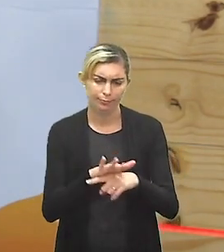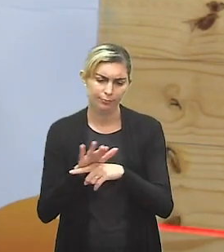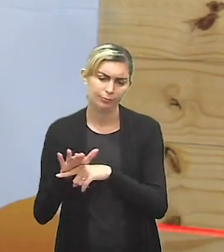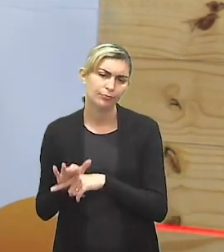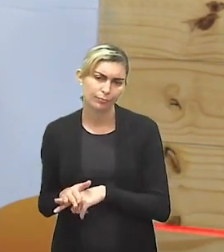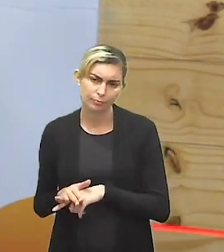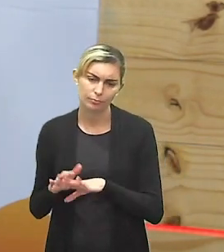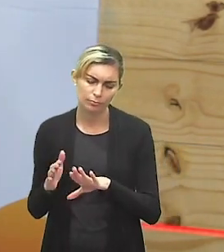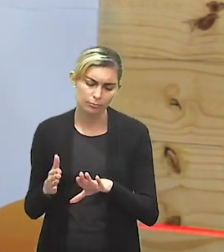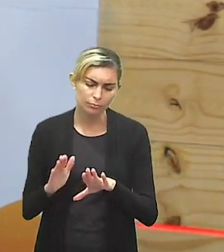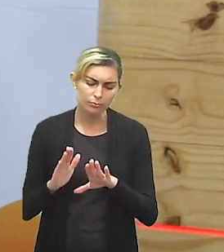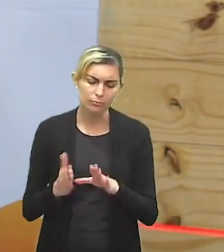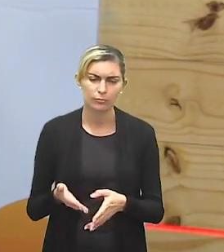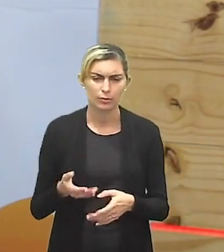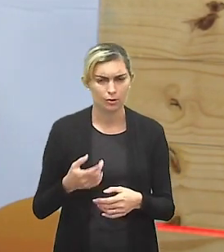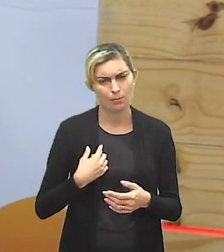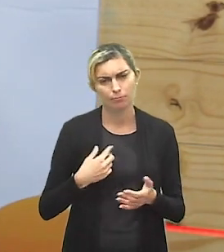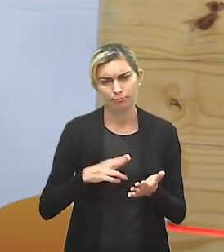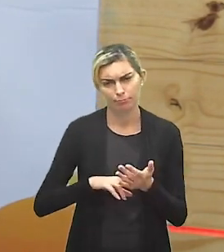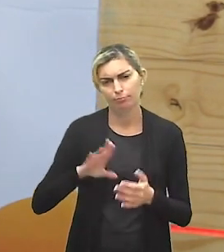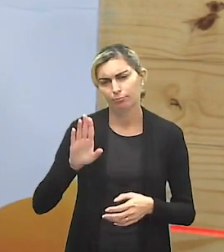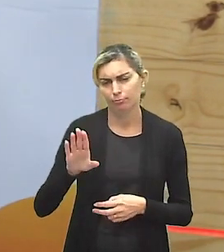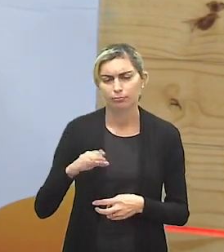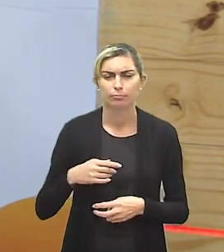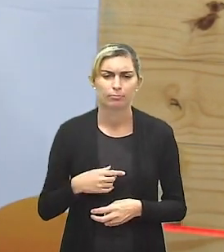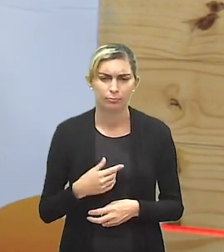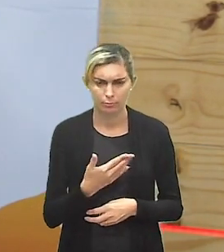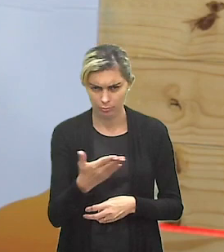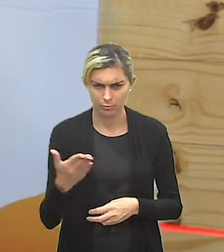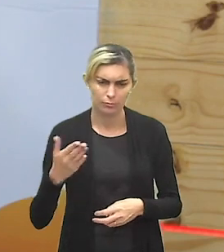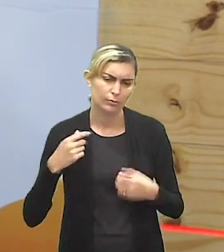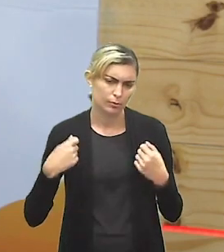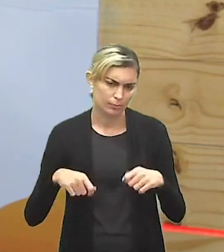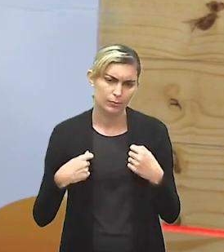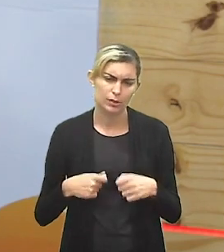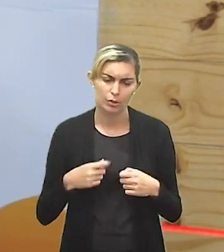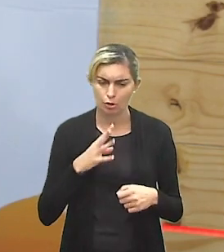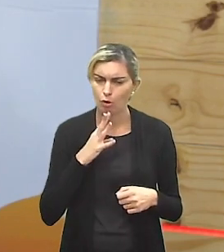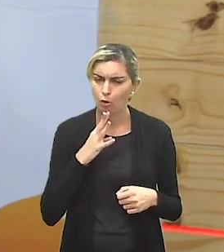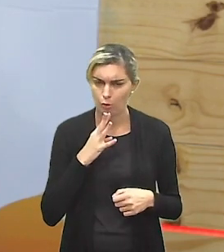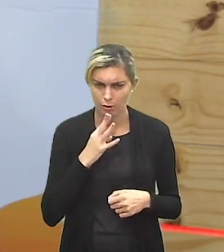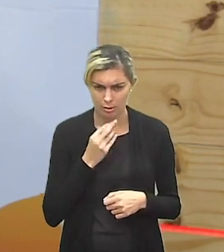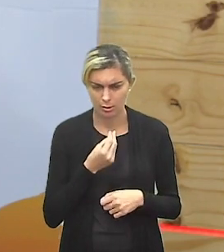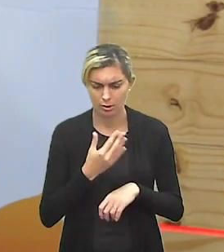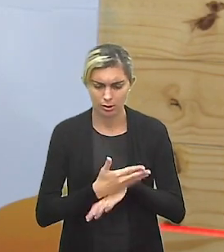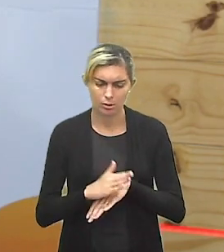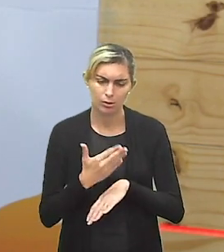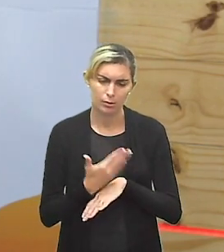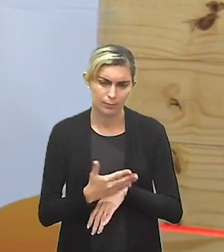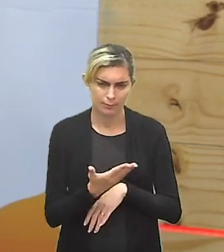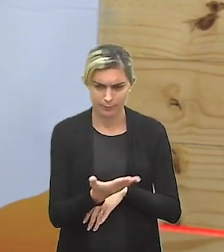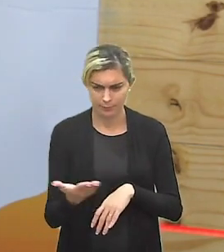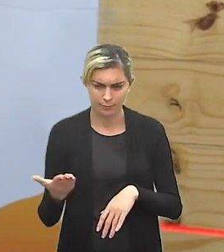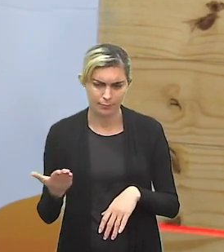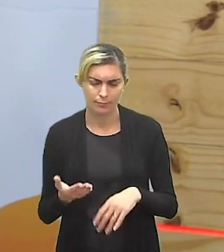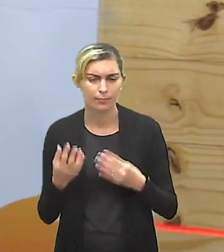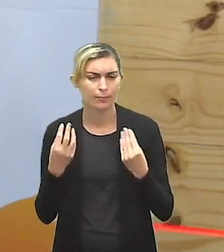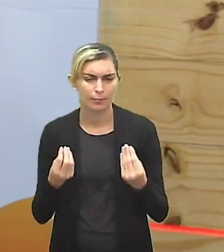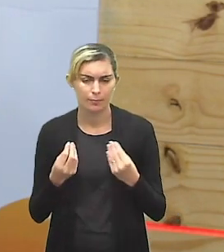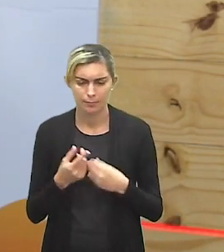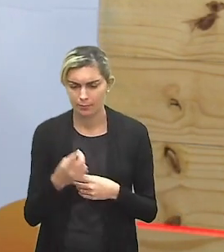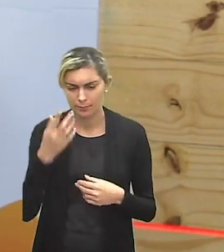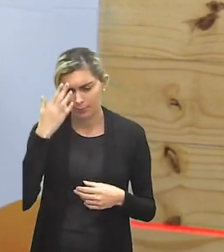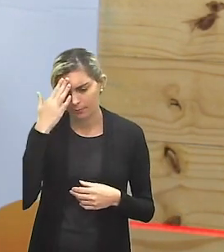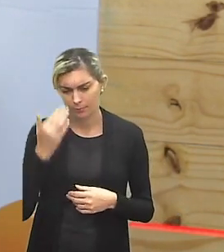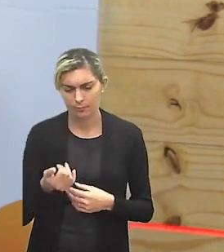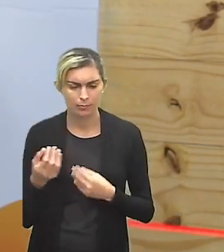fato ele já assumiu aquele cargo, você precisa fornecer um treinamento para ele, para que ele saiba